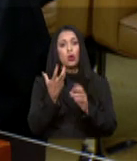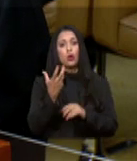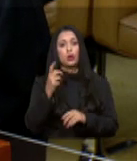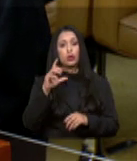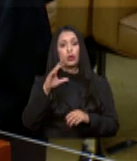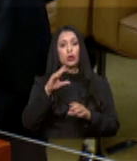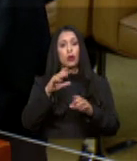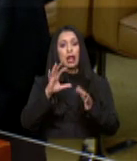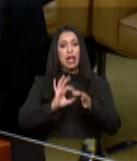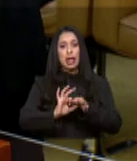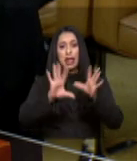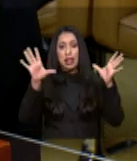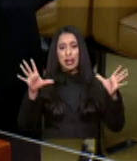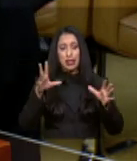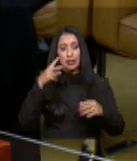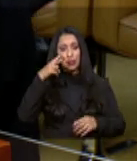2015,